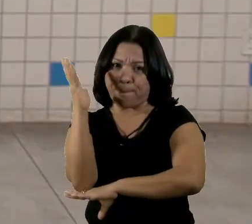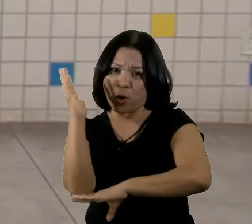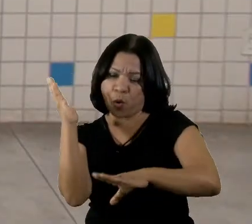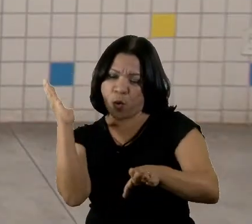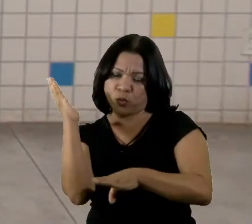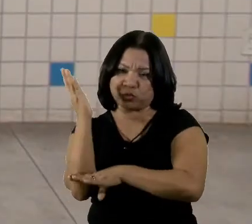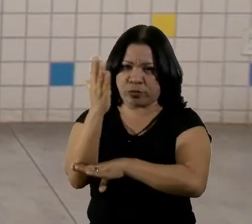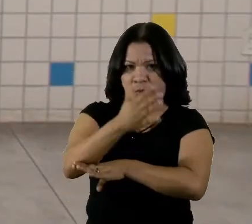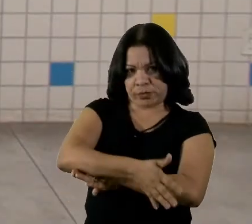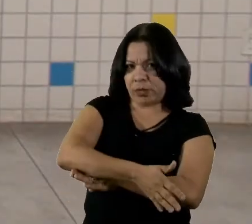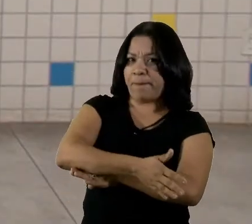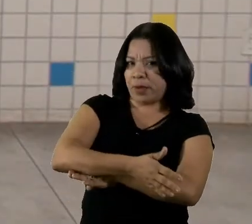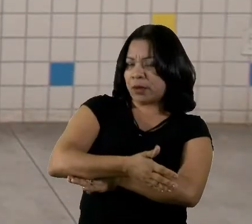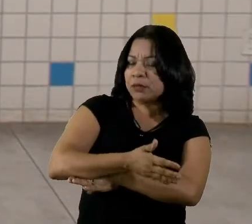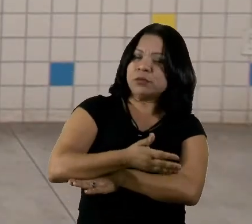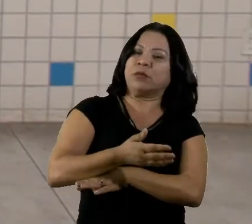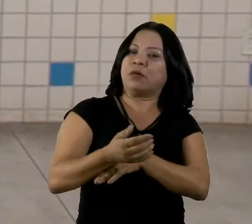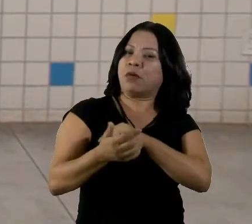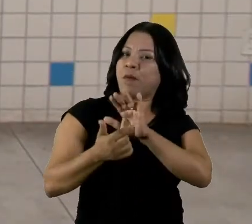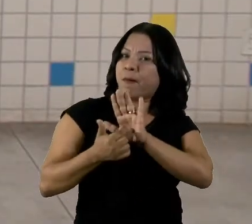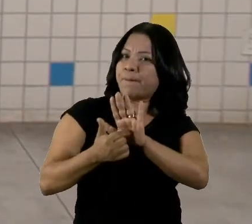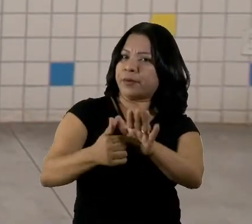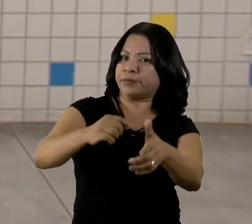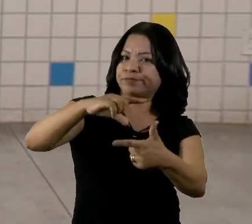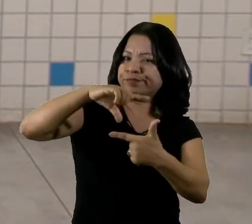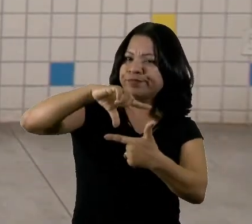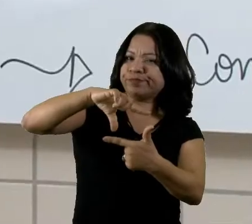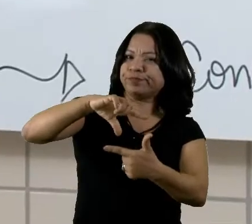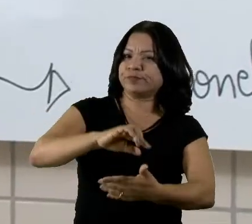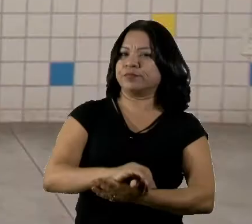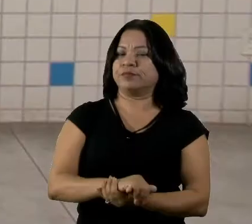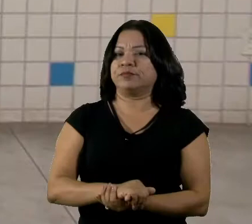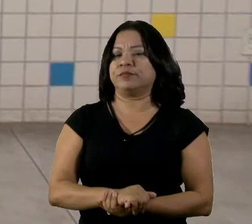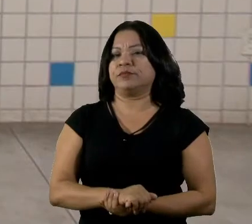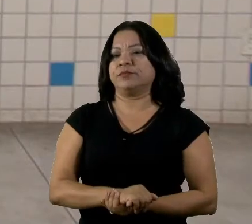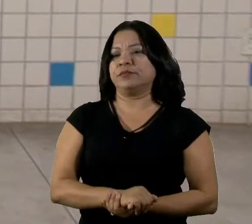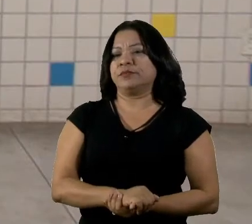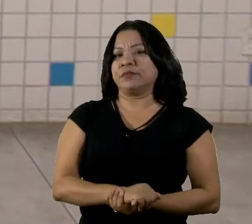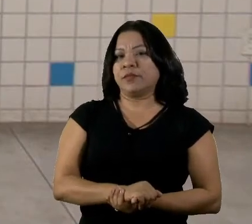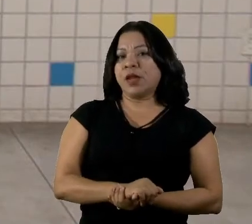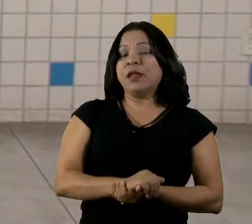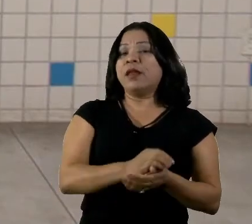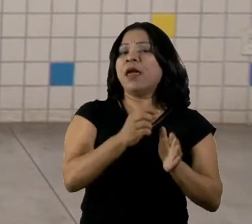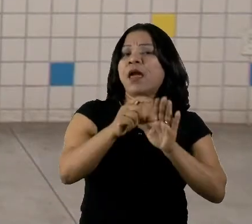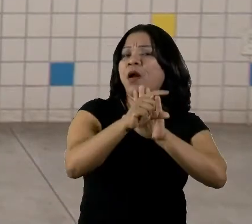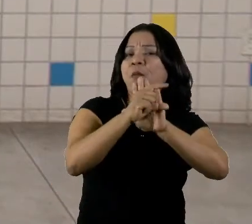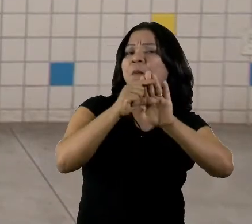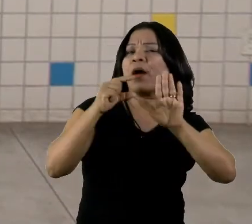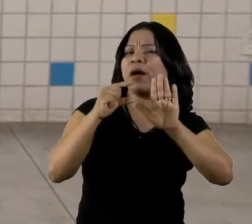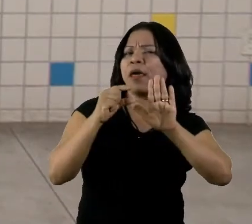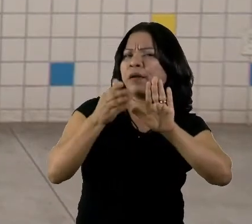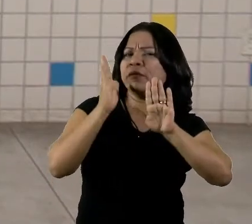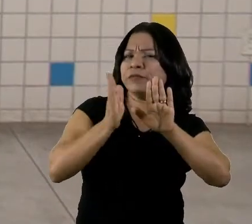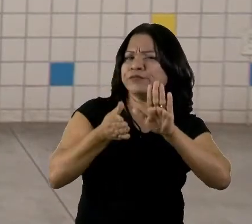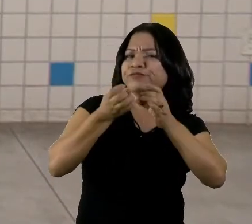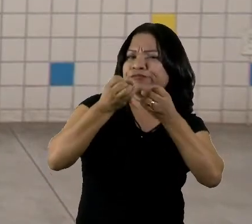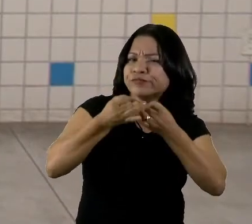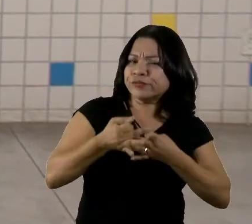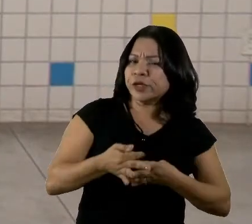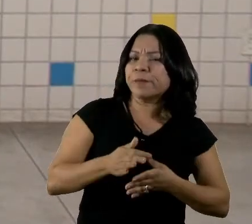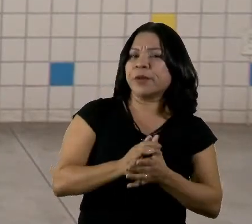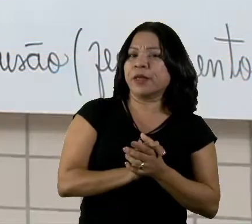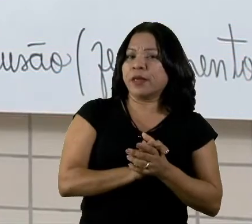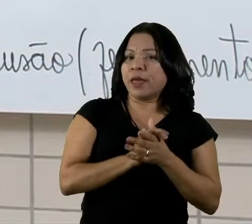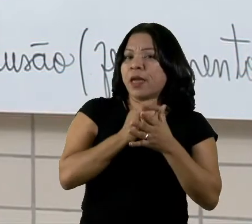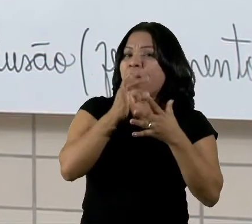nessa charge. O que é o parágrafo? Falei aqui de forma sucinta. Outro detalhe importante, quando vocês